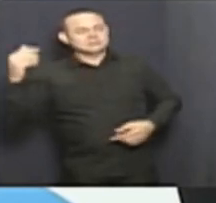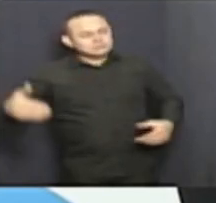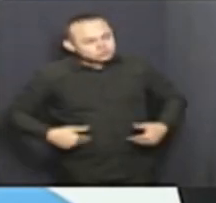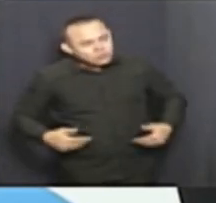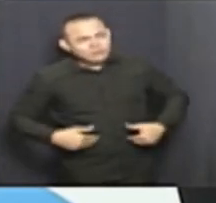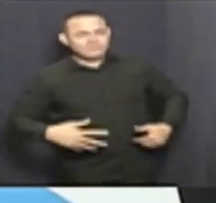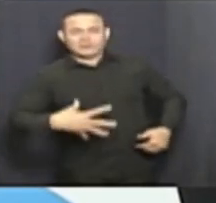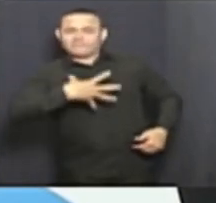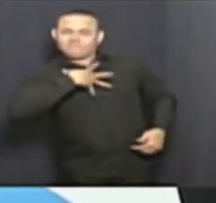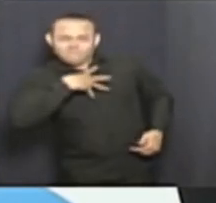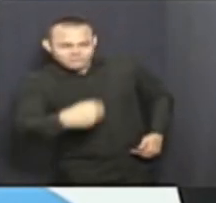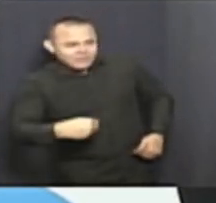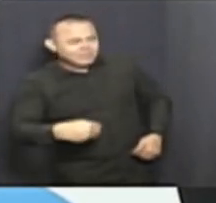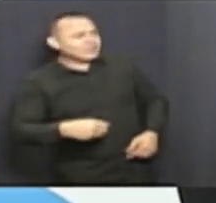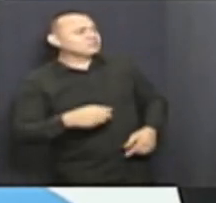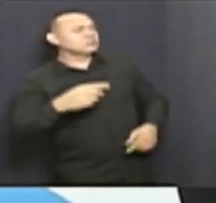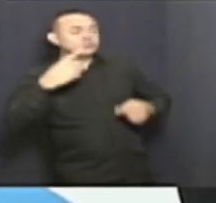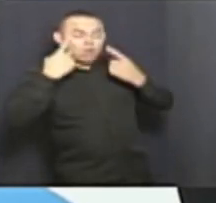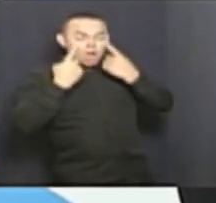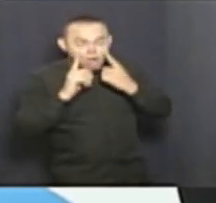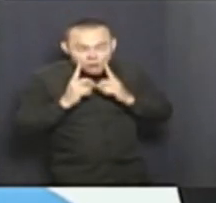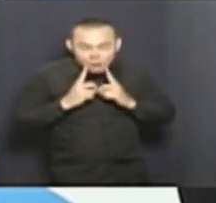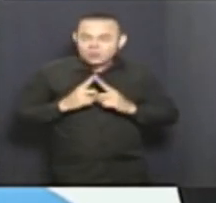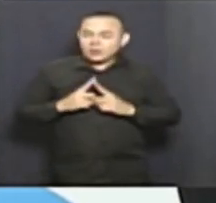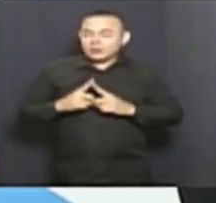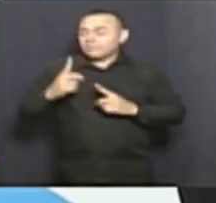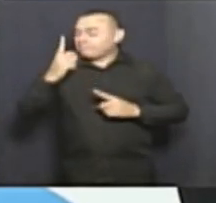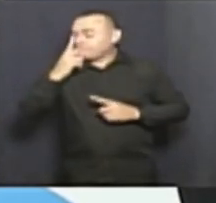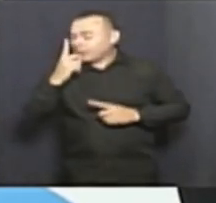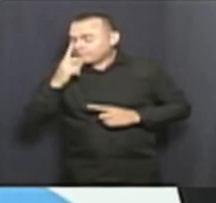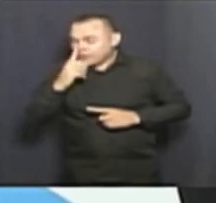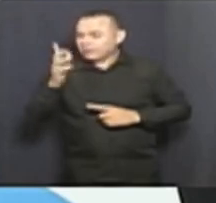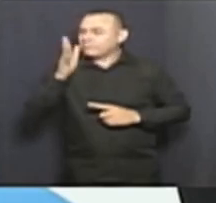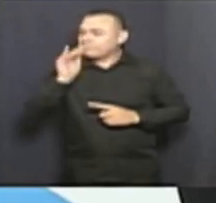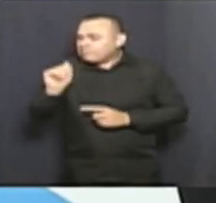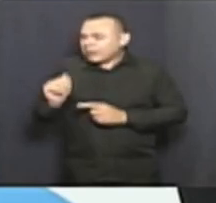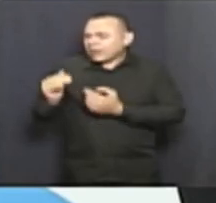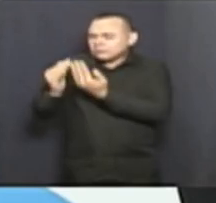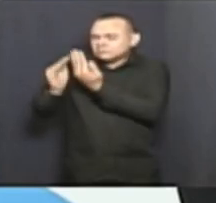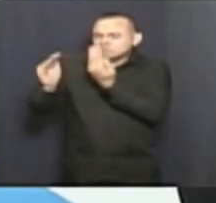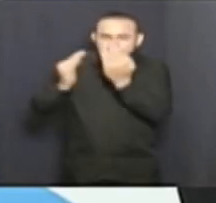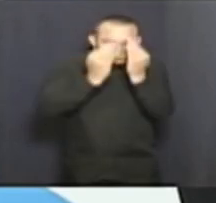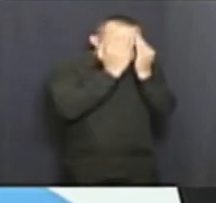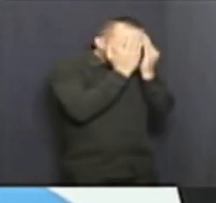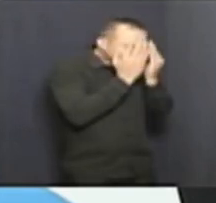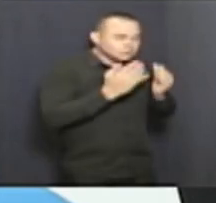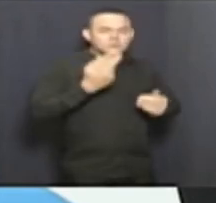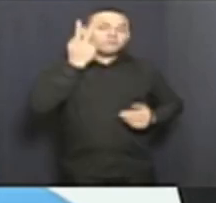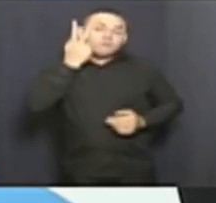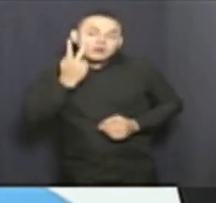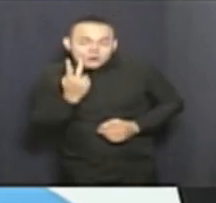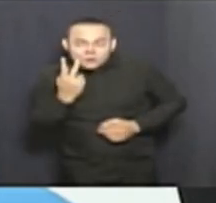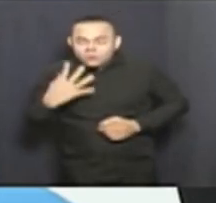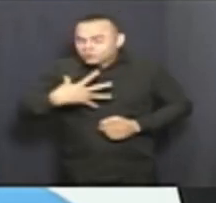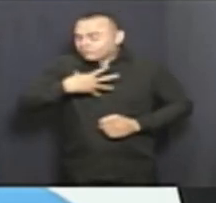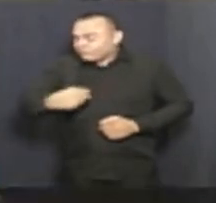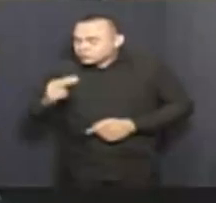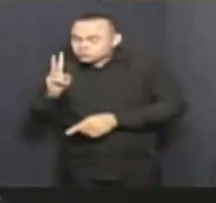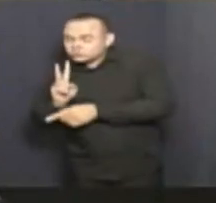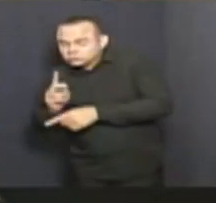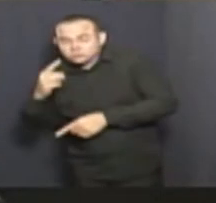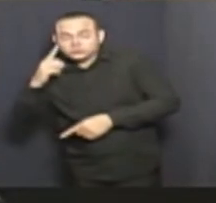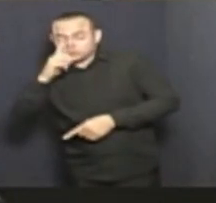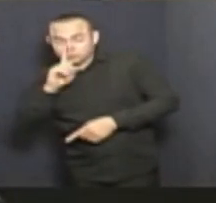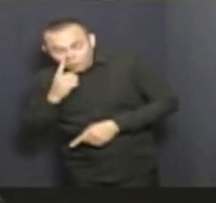escondia o rosto a mãe também para chorar e os dois com vergonha do filho